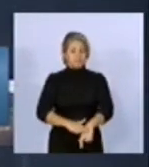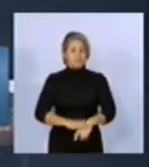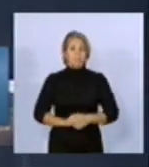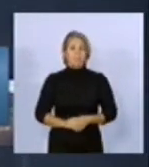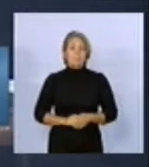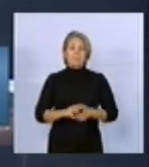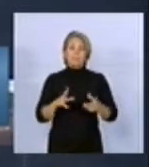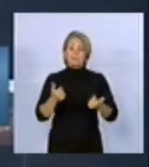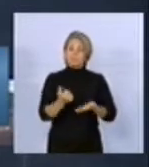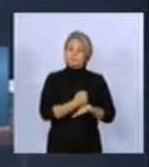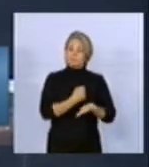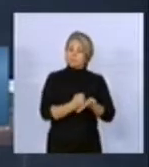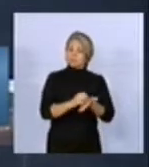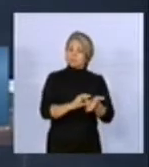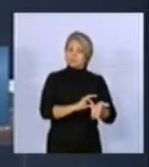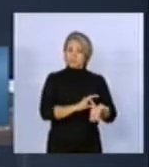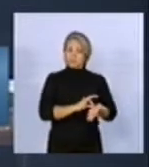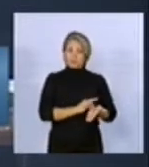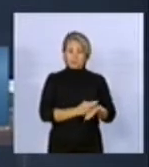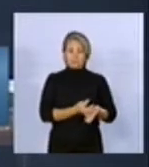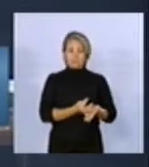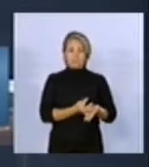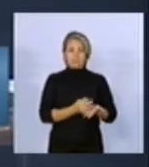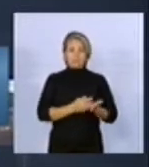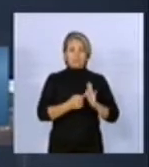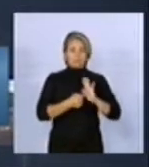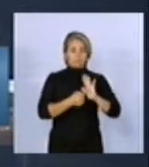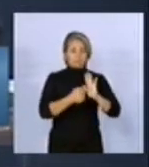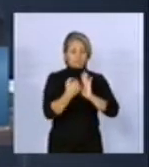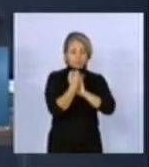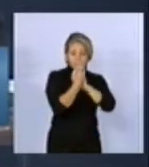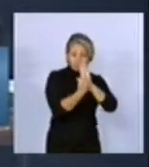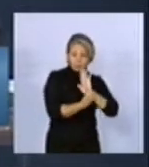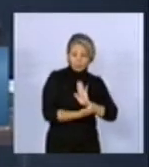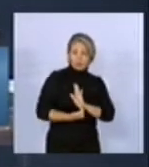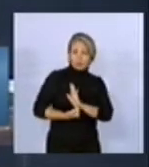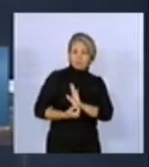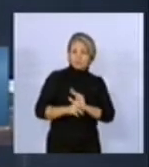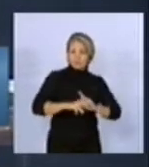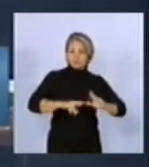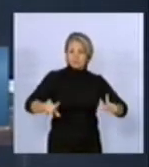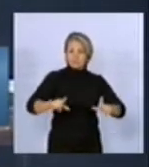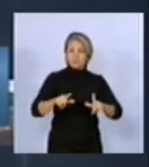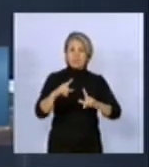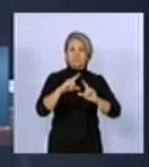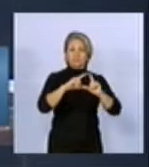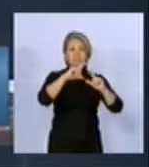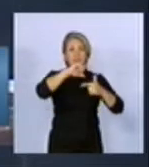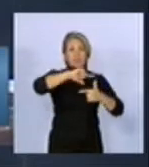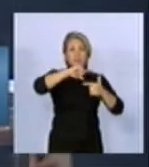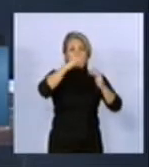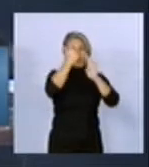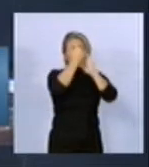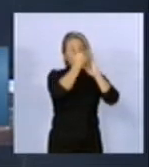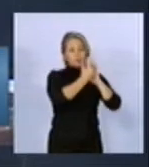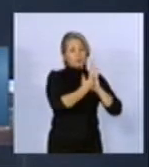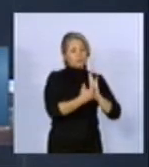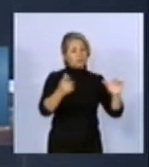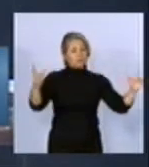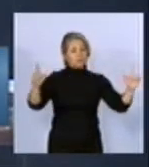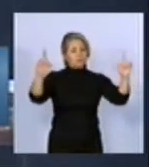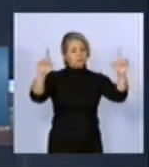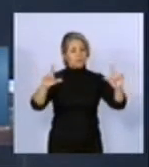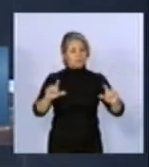e esse protocolo estipulou normas e critérios para que um cronograma de redução gradativa